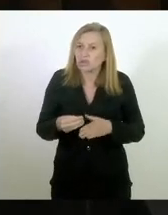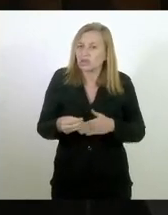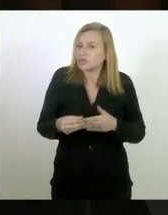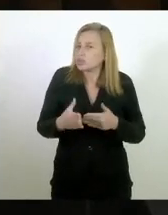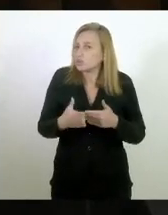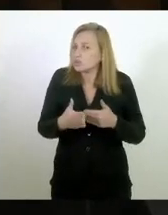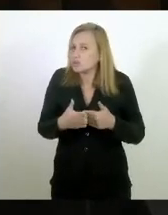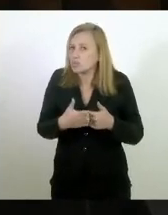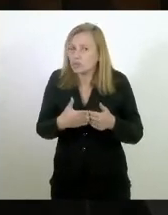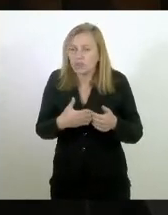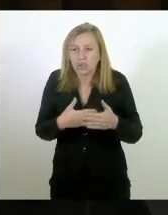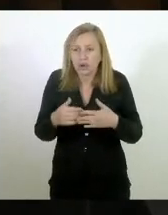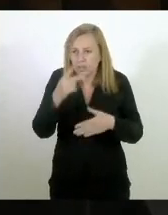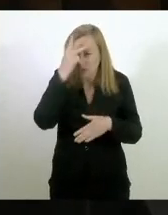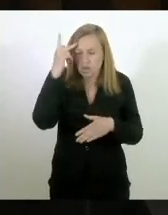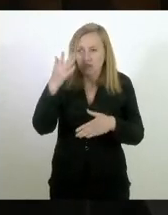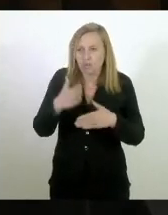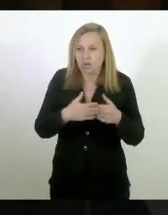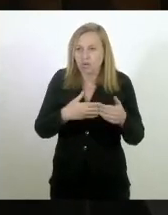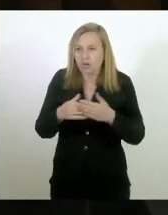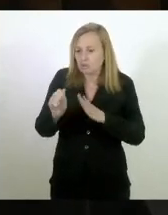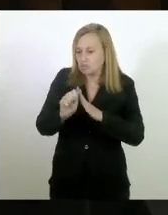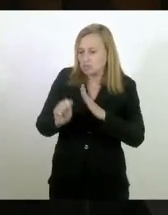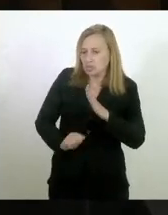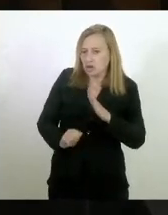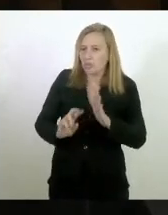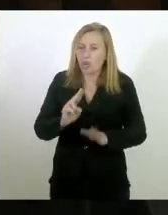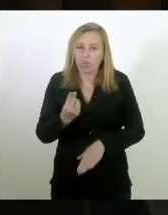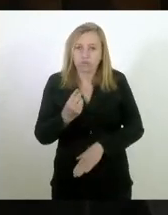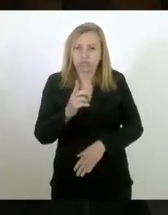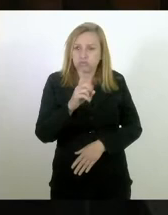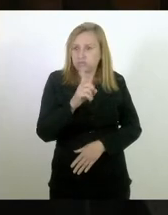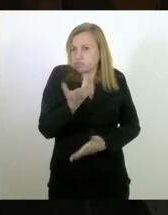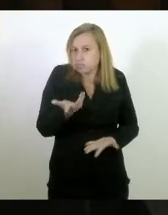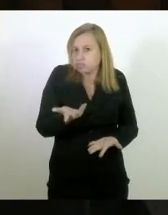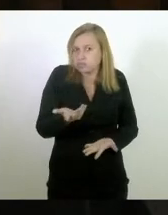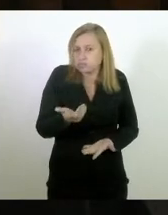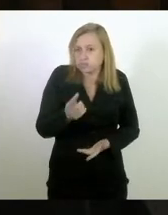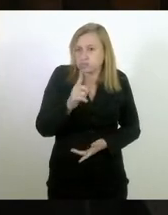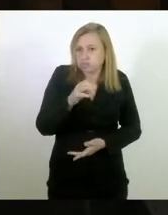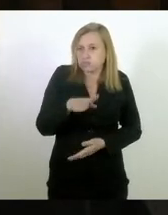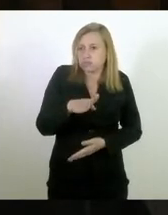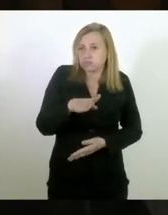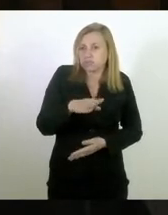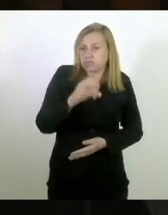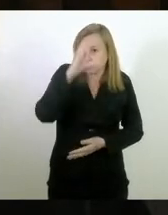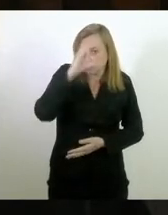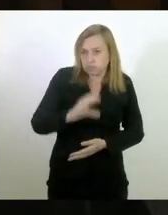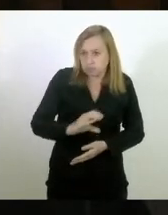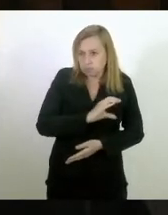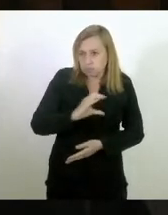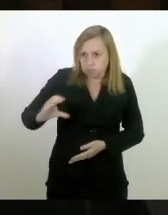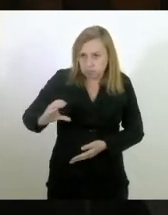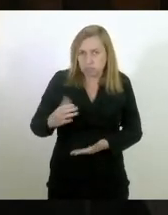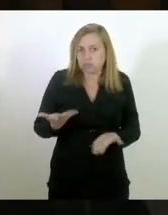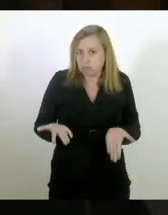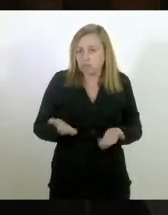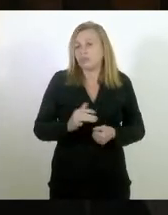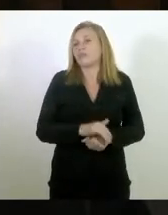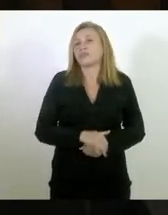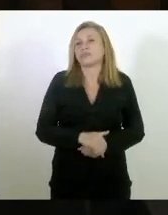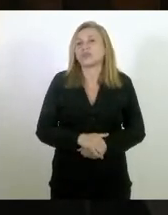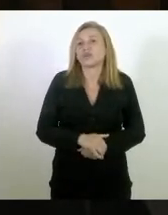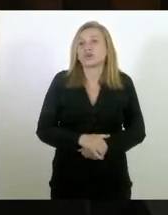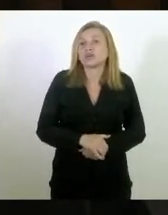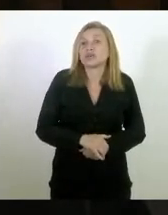isso acontece também eventualmente com católicos as igrejas católicas perdão onde